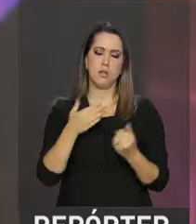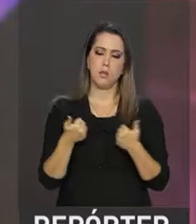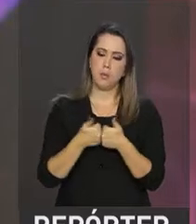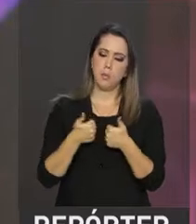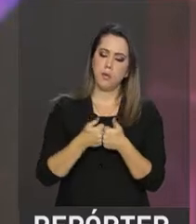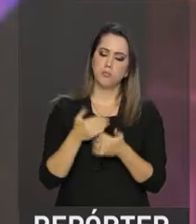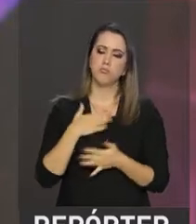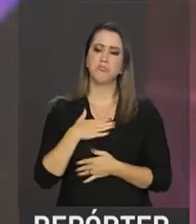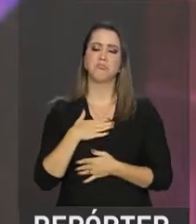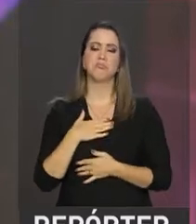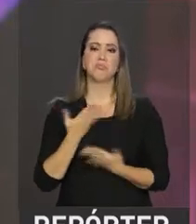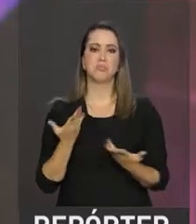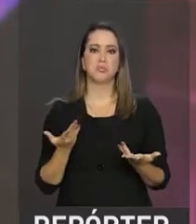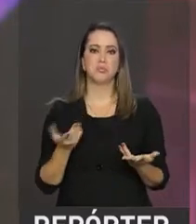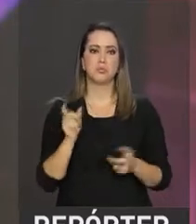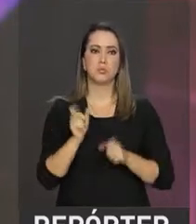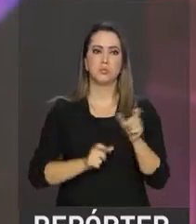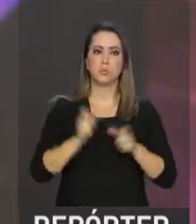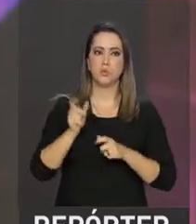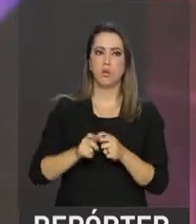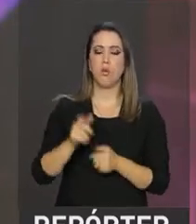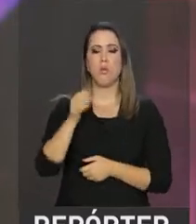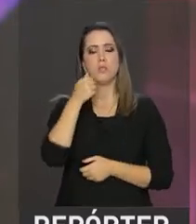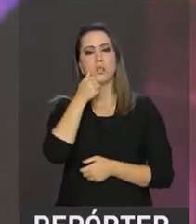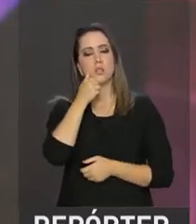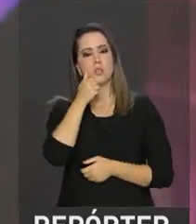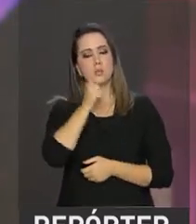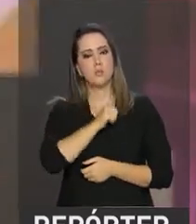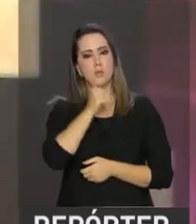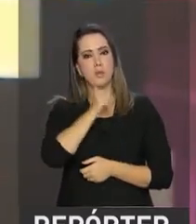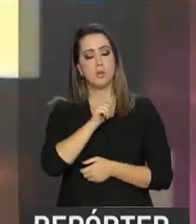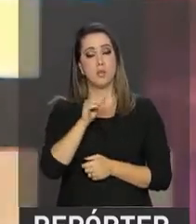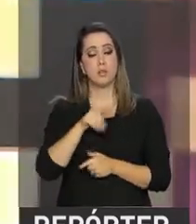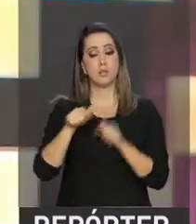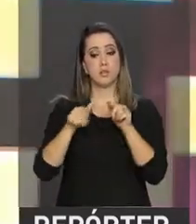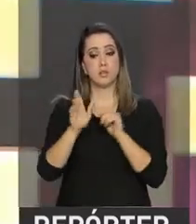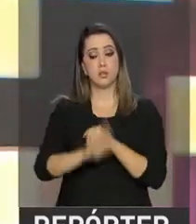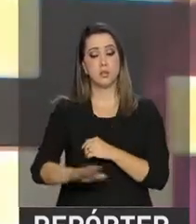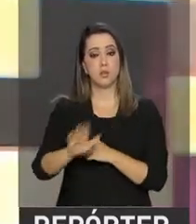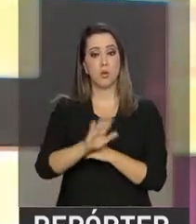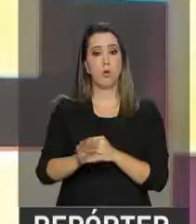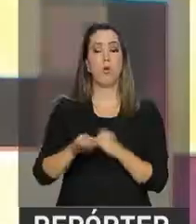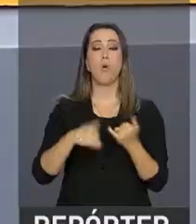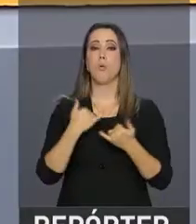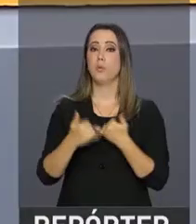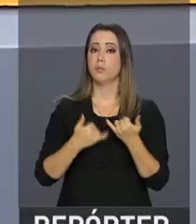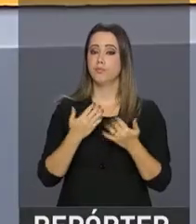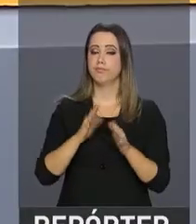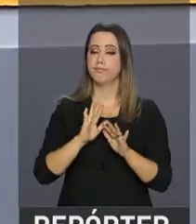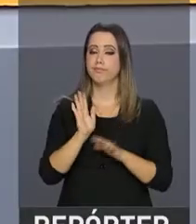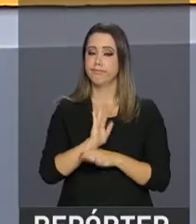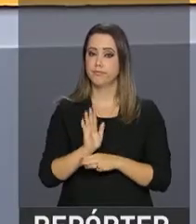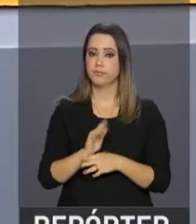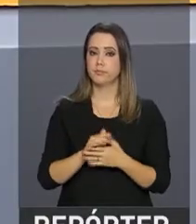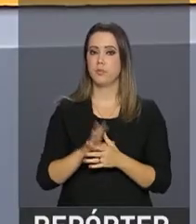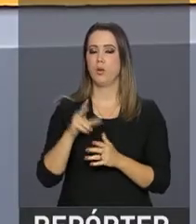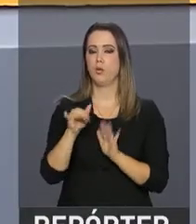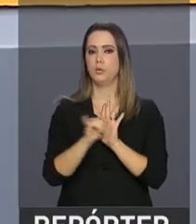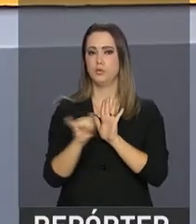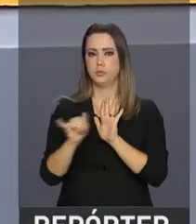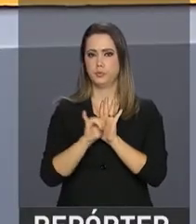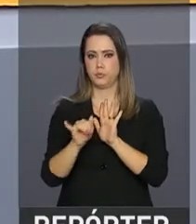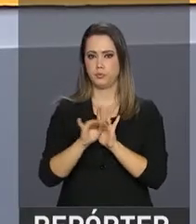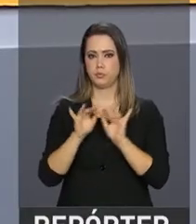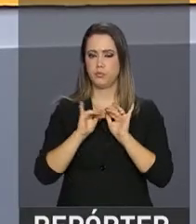é quem são assim nessas que estão trabalhando com infância ou com animação todos os editais